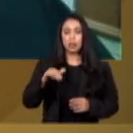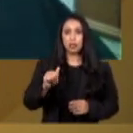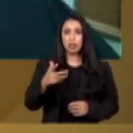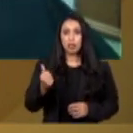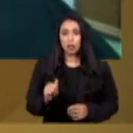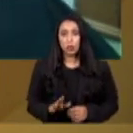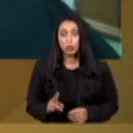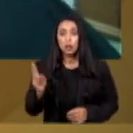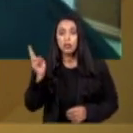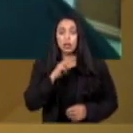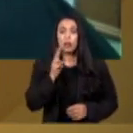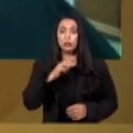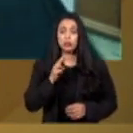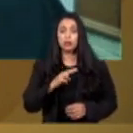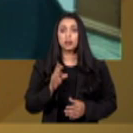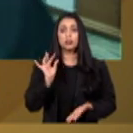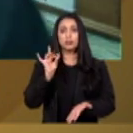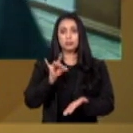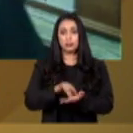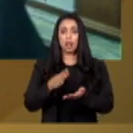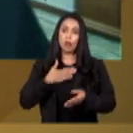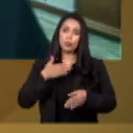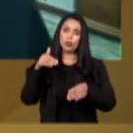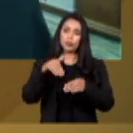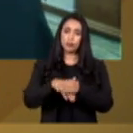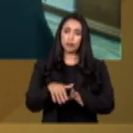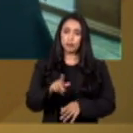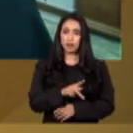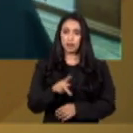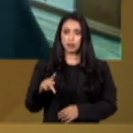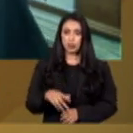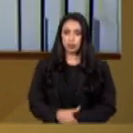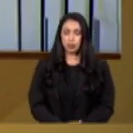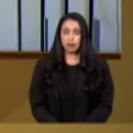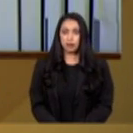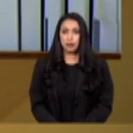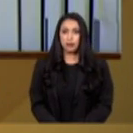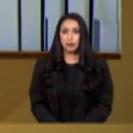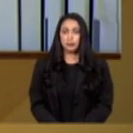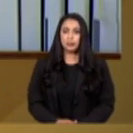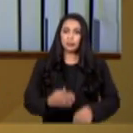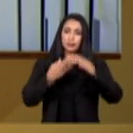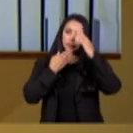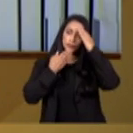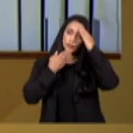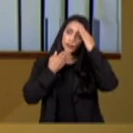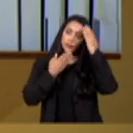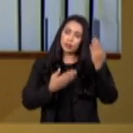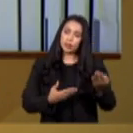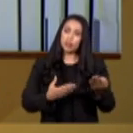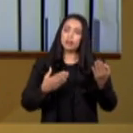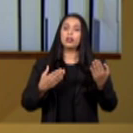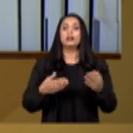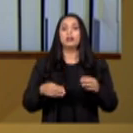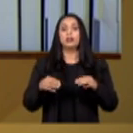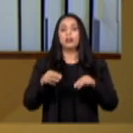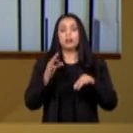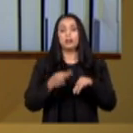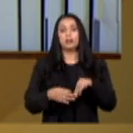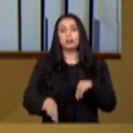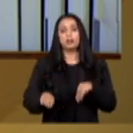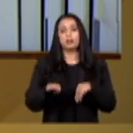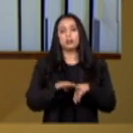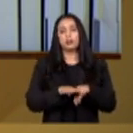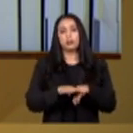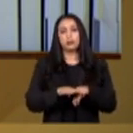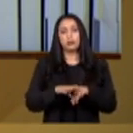hora torno de 2011 bom dia sua ministro marco aurélio que defere a